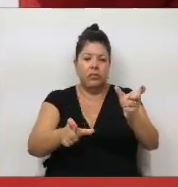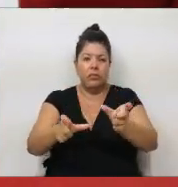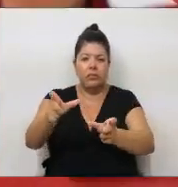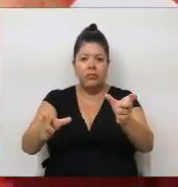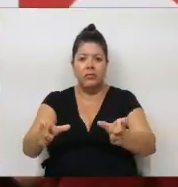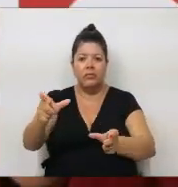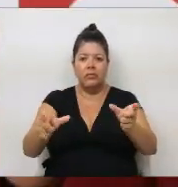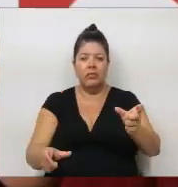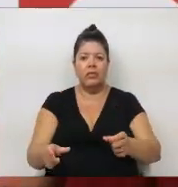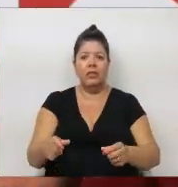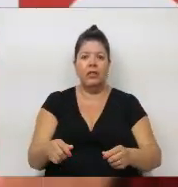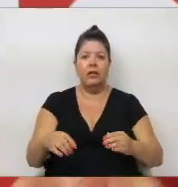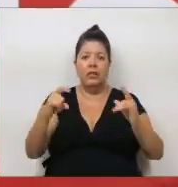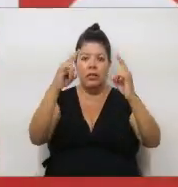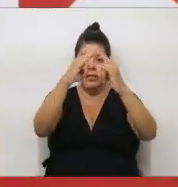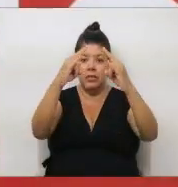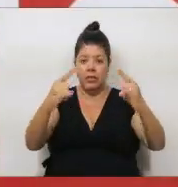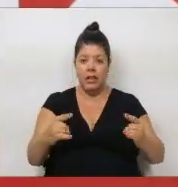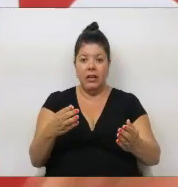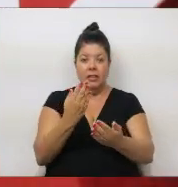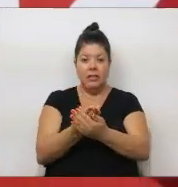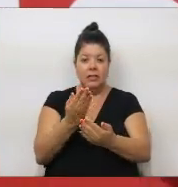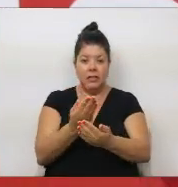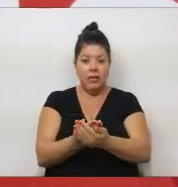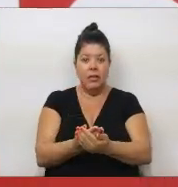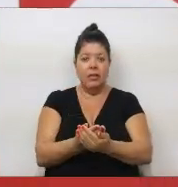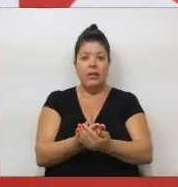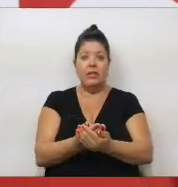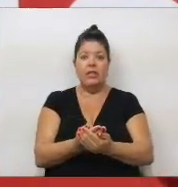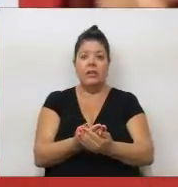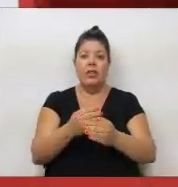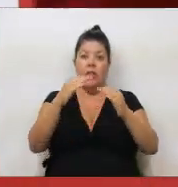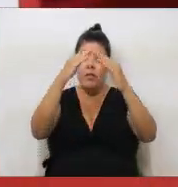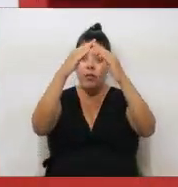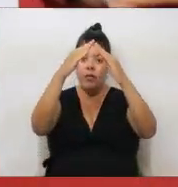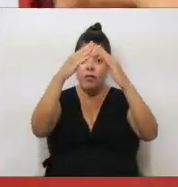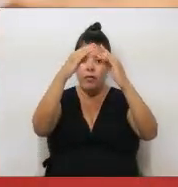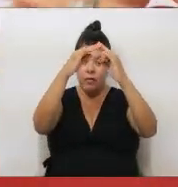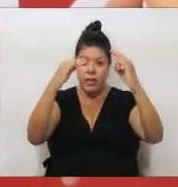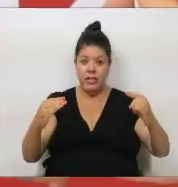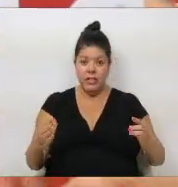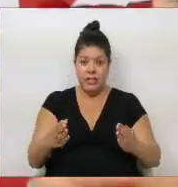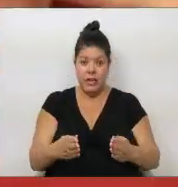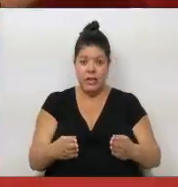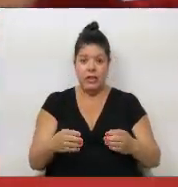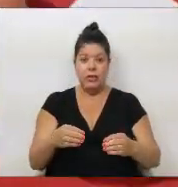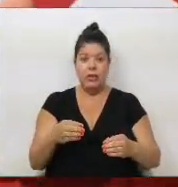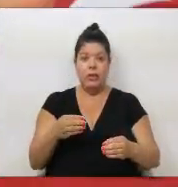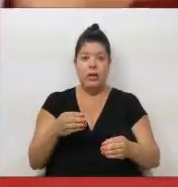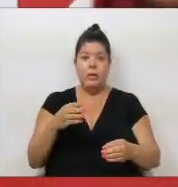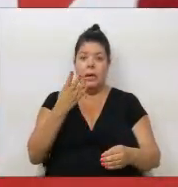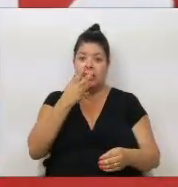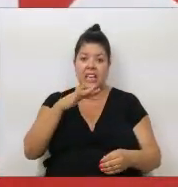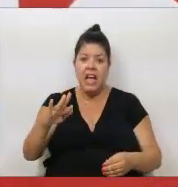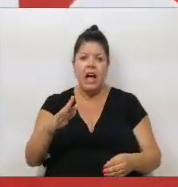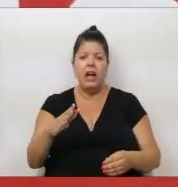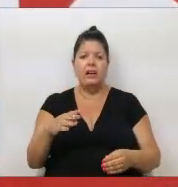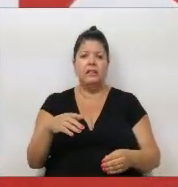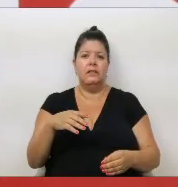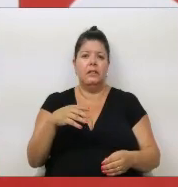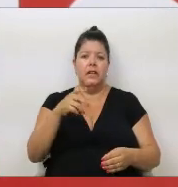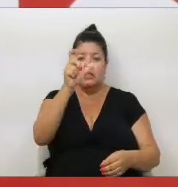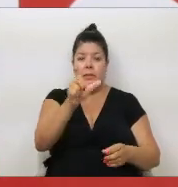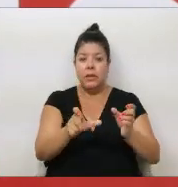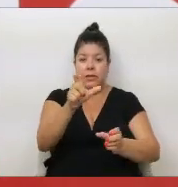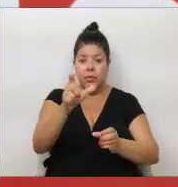e ginásios de esportes das nossas escolas sejam cobertos, para que junto com a população no bairro, a escola